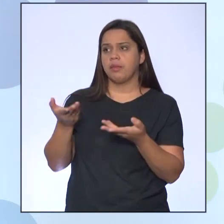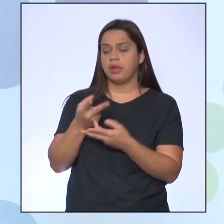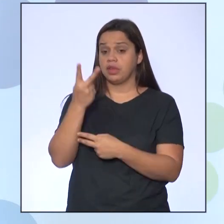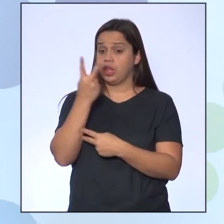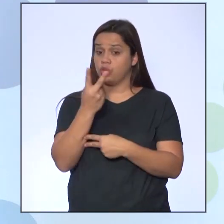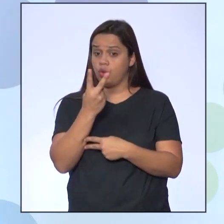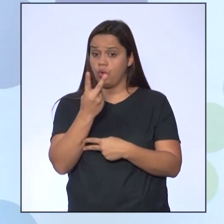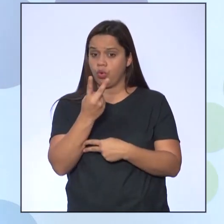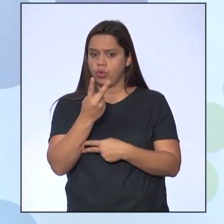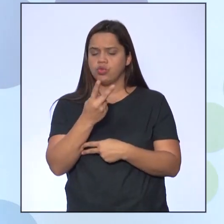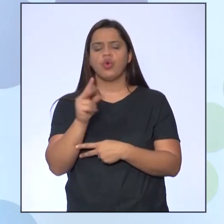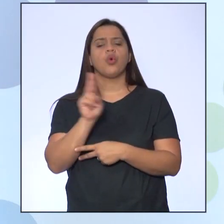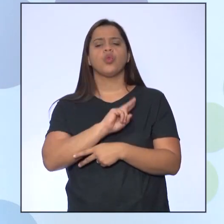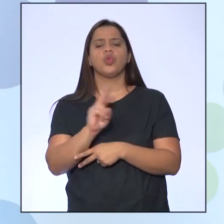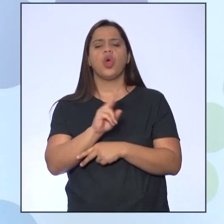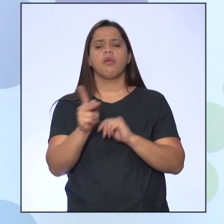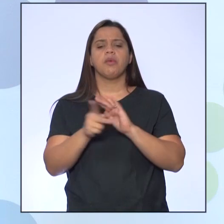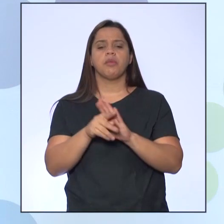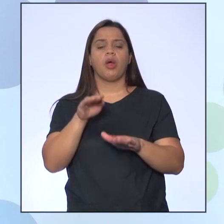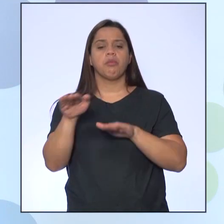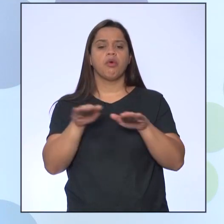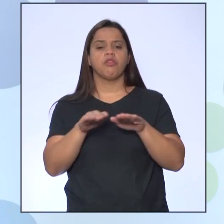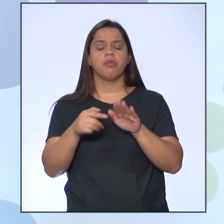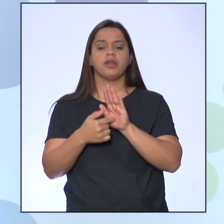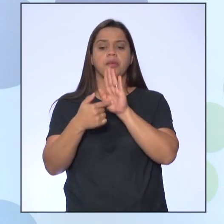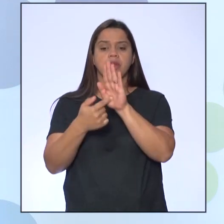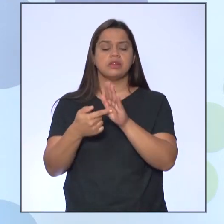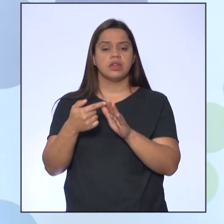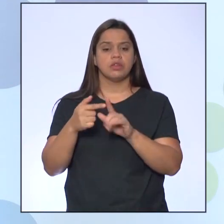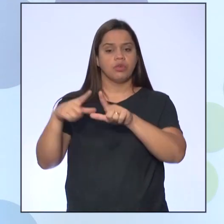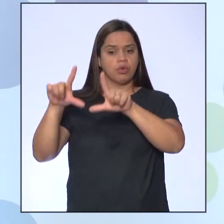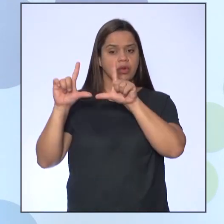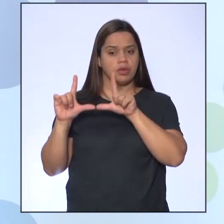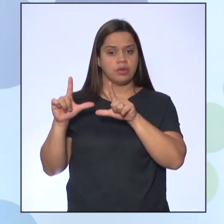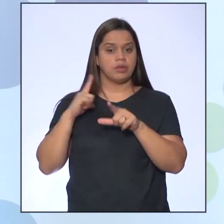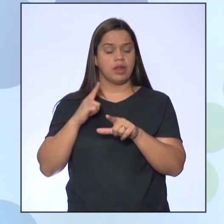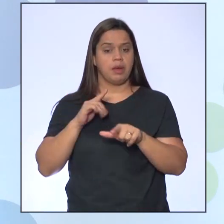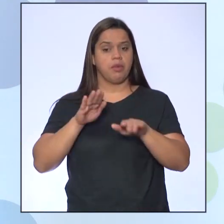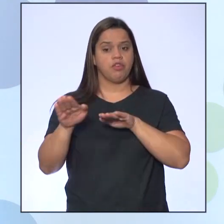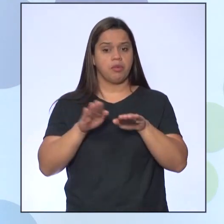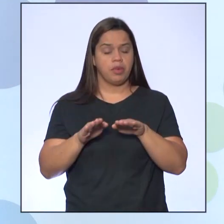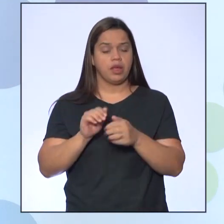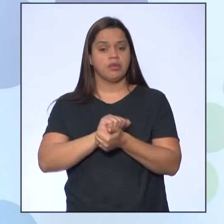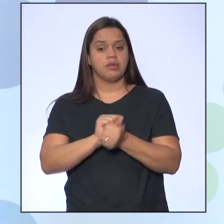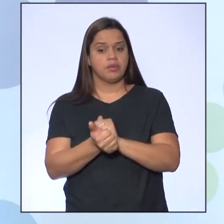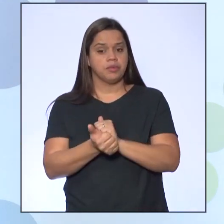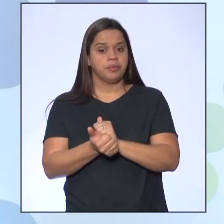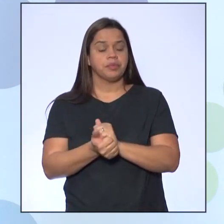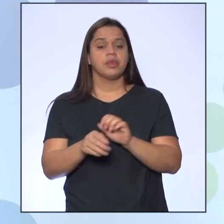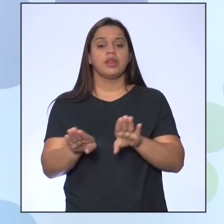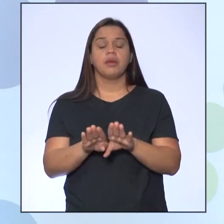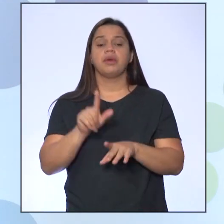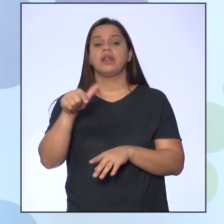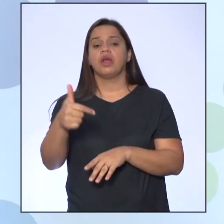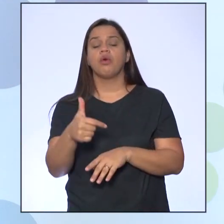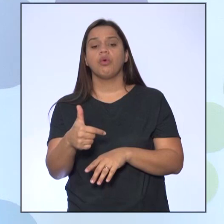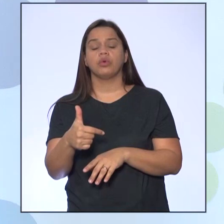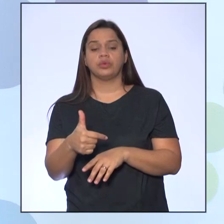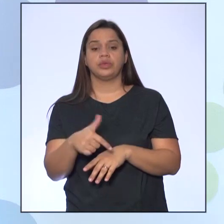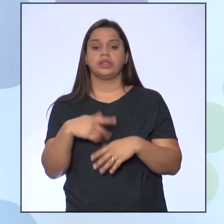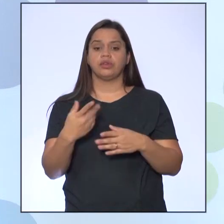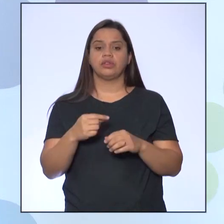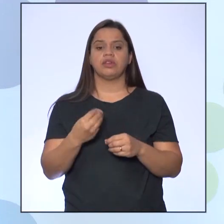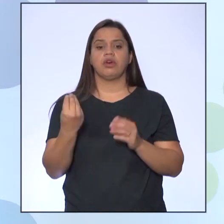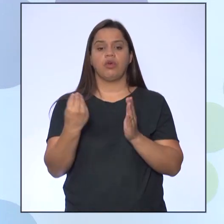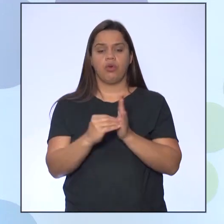são os nomes desses movimentos apresentados nessa imagem? Né? Então, nós temos movimentos de um esporte e temos modalidades de outra. Né? Então, você